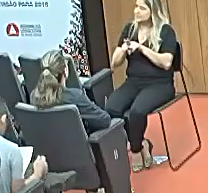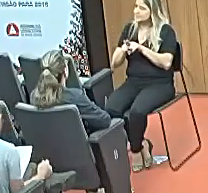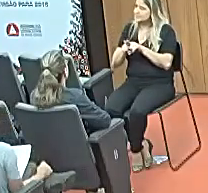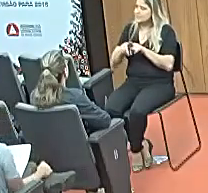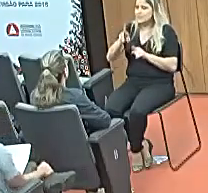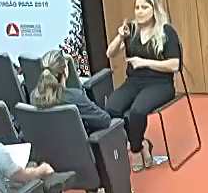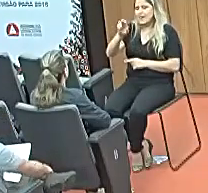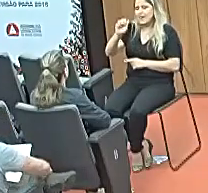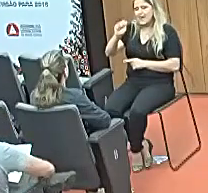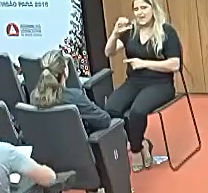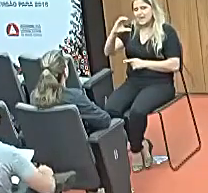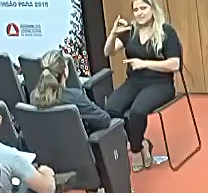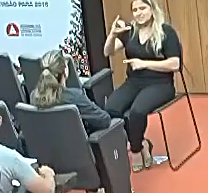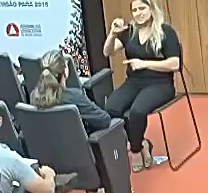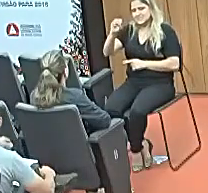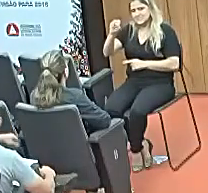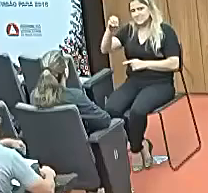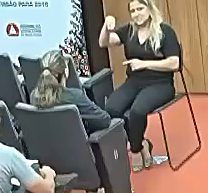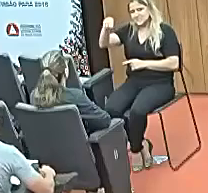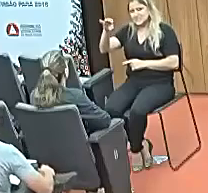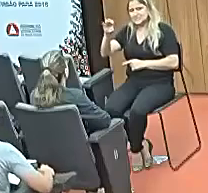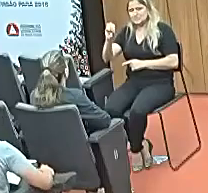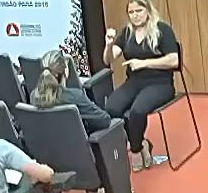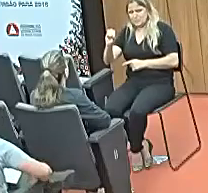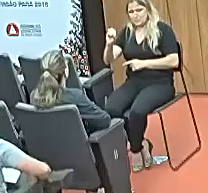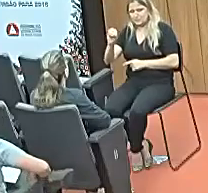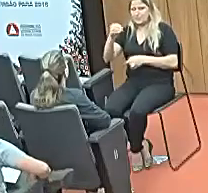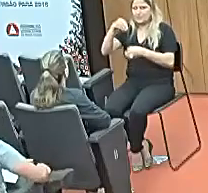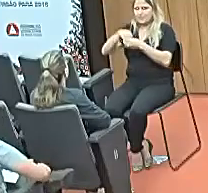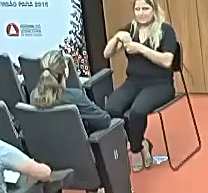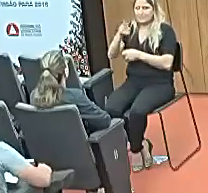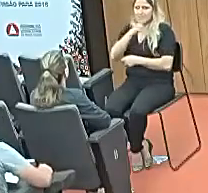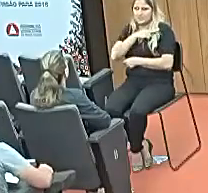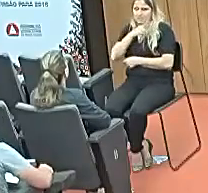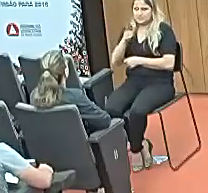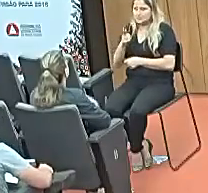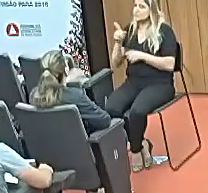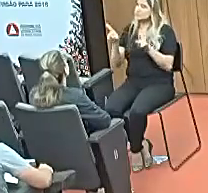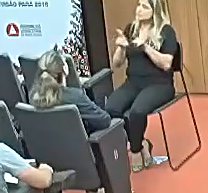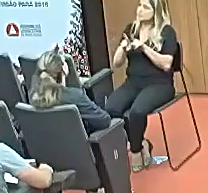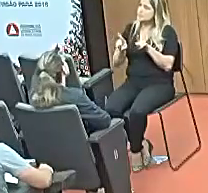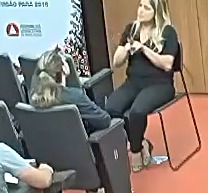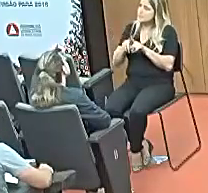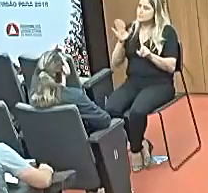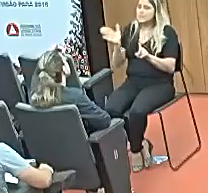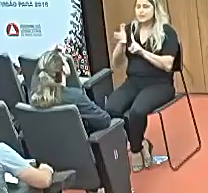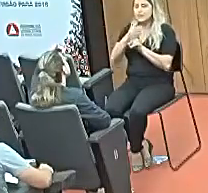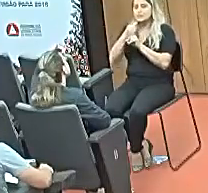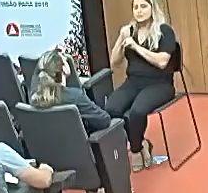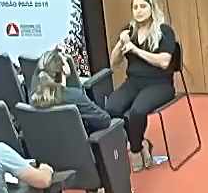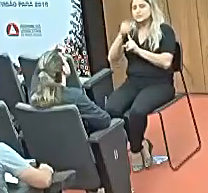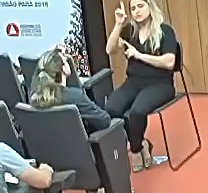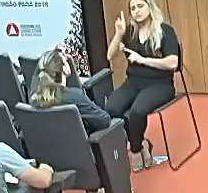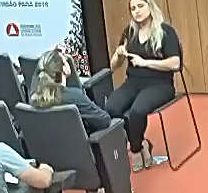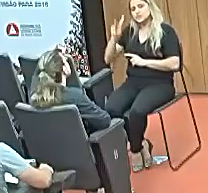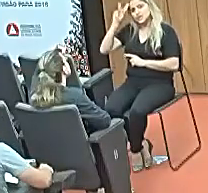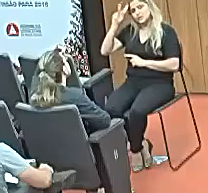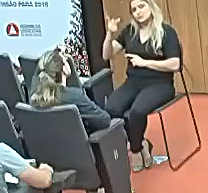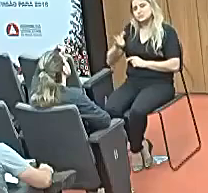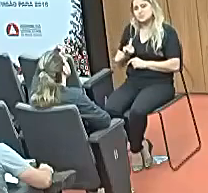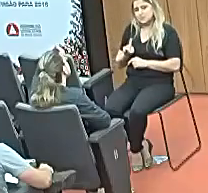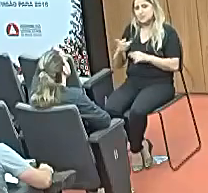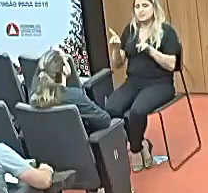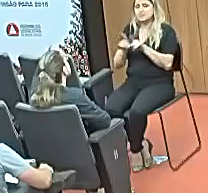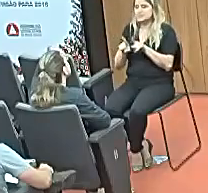inter-religioso garante no âmbito da ação 40 e 58 a promoção e proteção da defesa dos direitos humanos a participação social